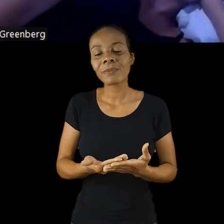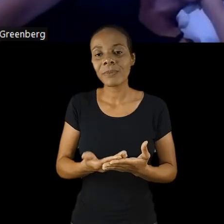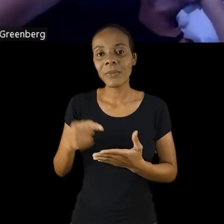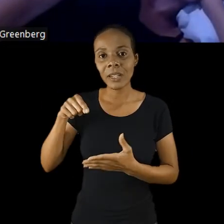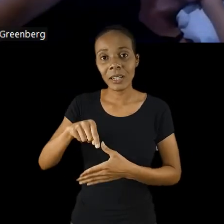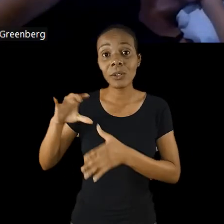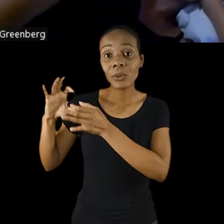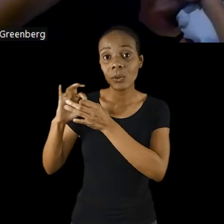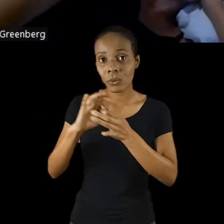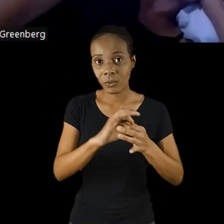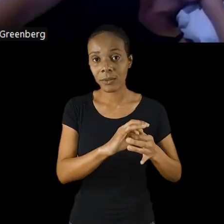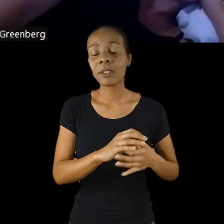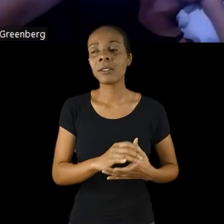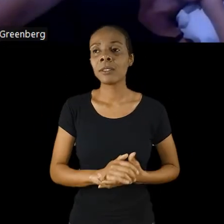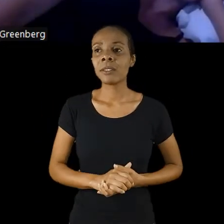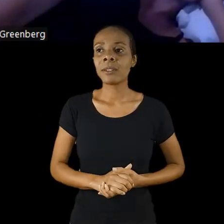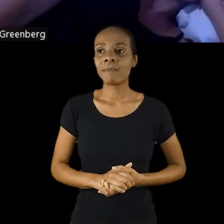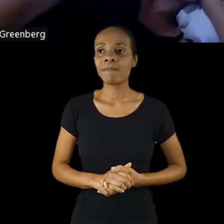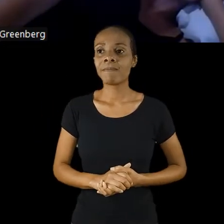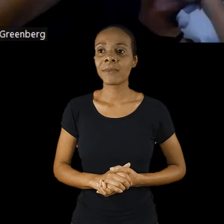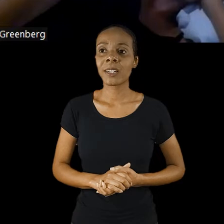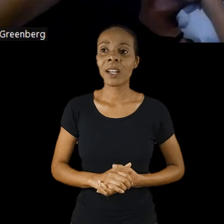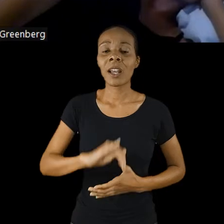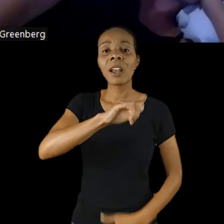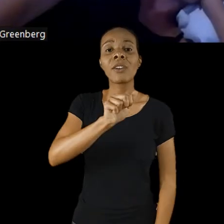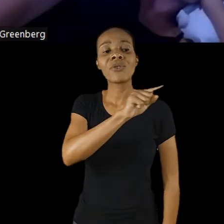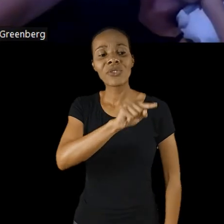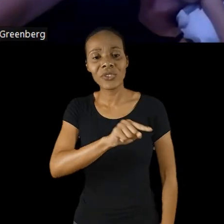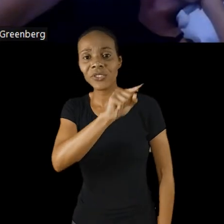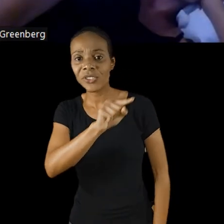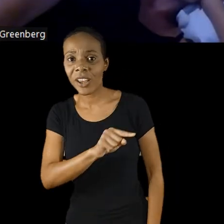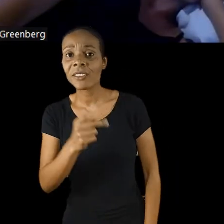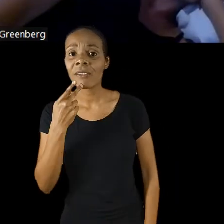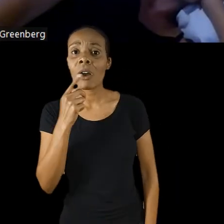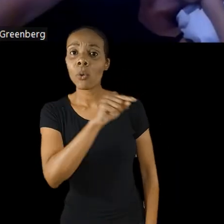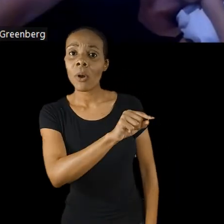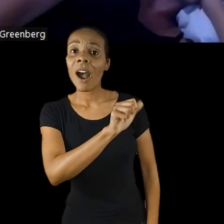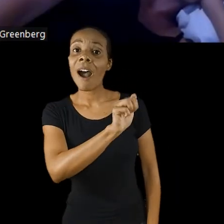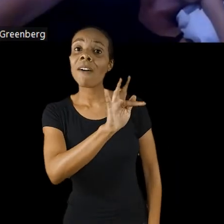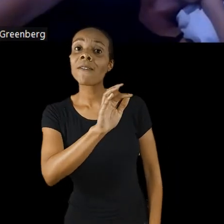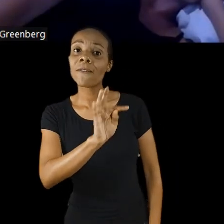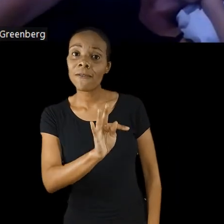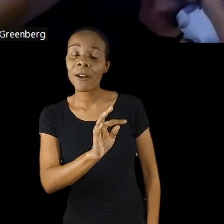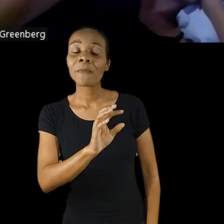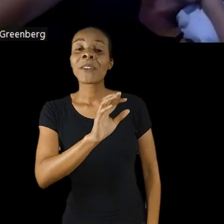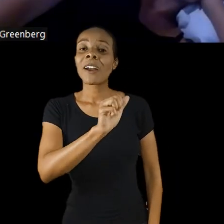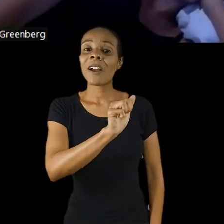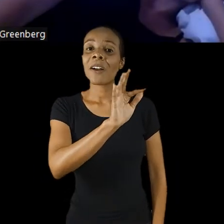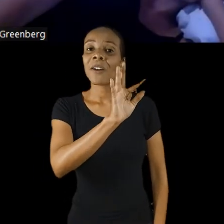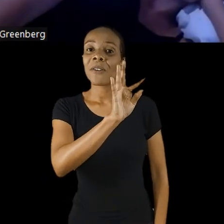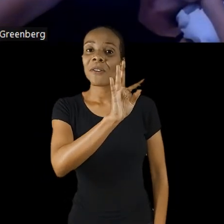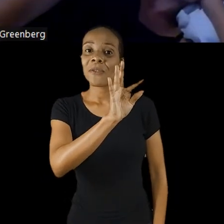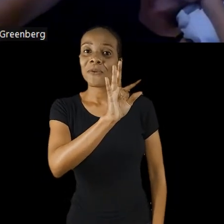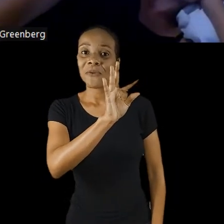é vida, sabe? Assim, é como diz o jazz, é afeto que afeta, que move, não é afetar romântico, é afeto que vai me